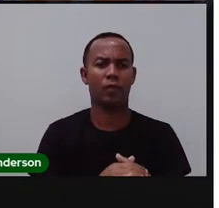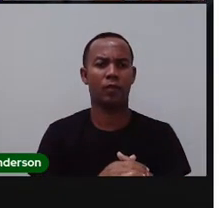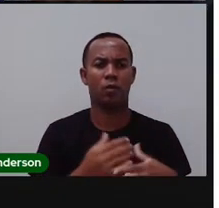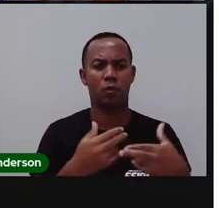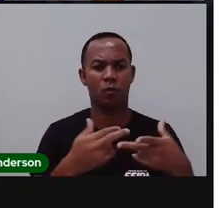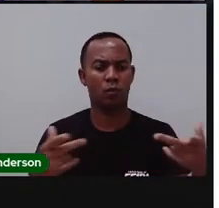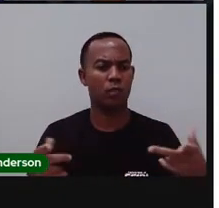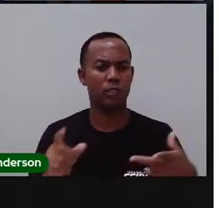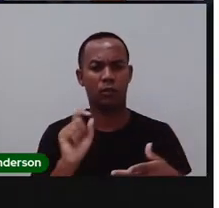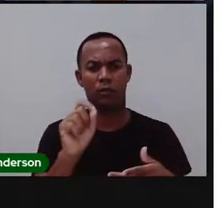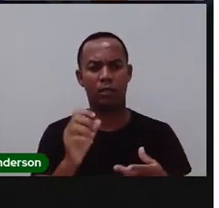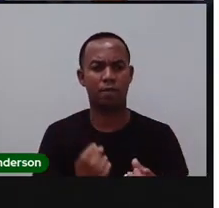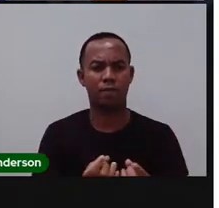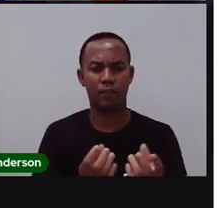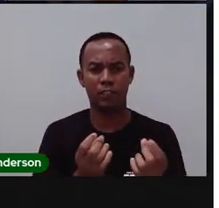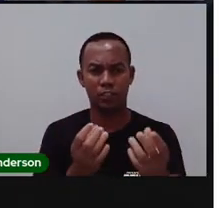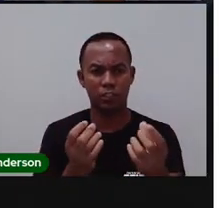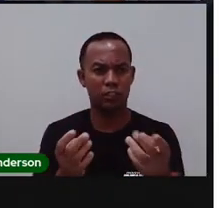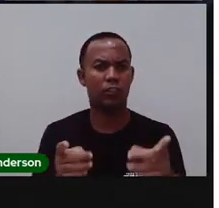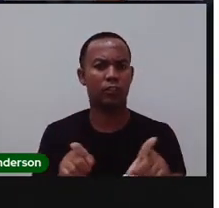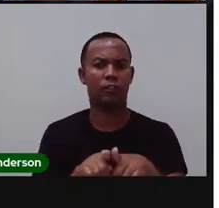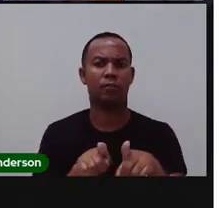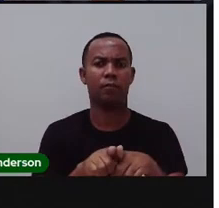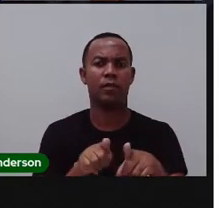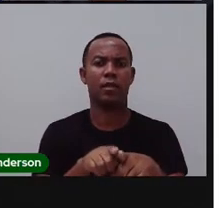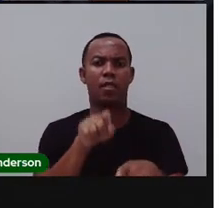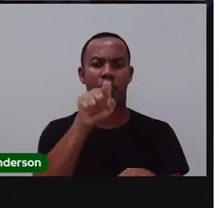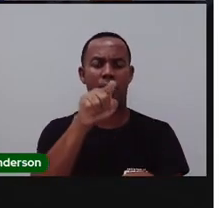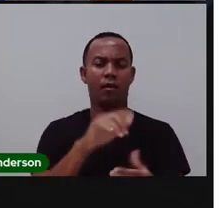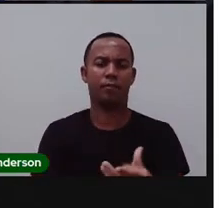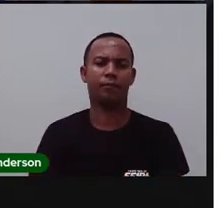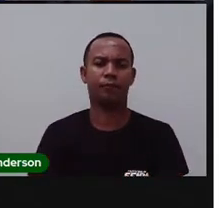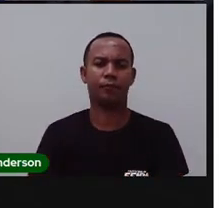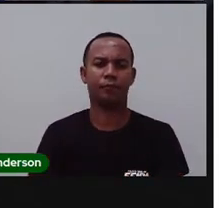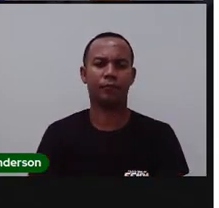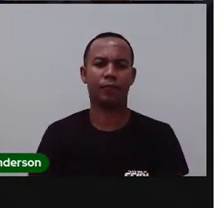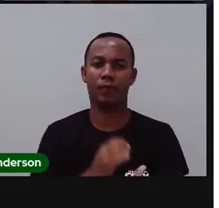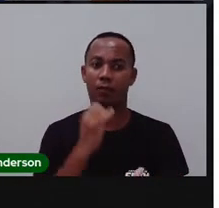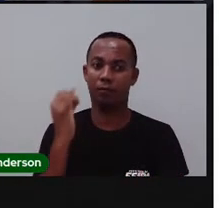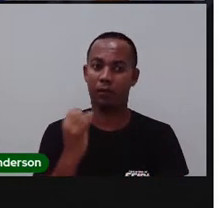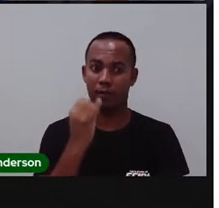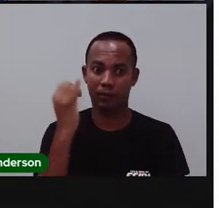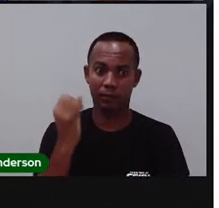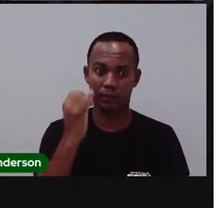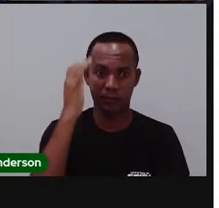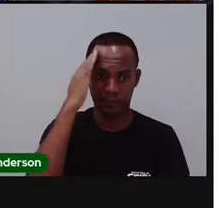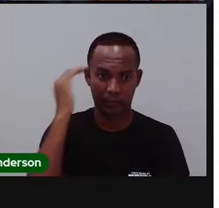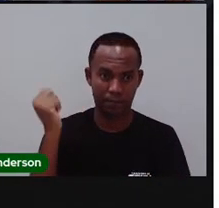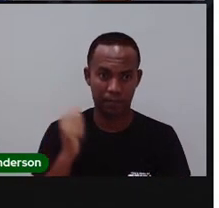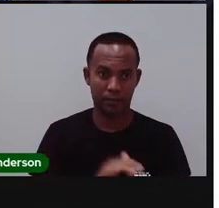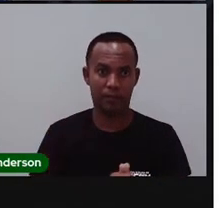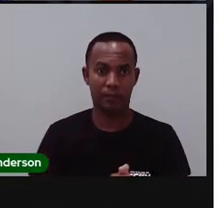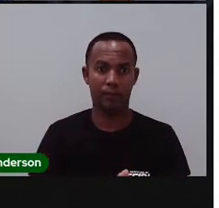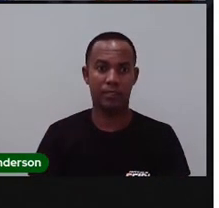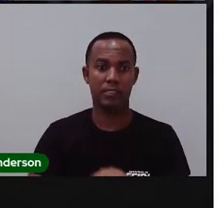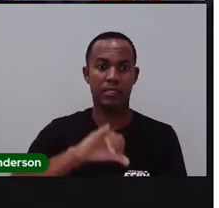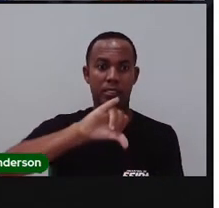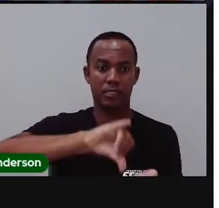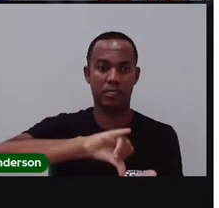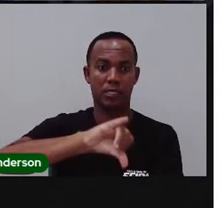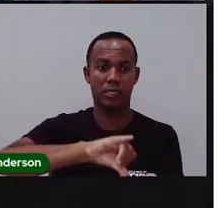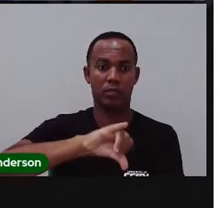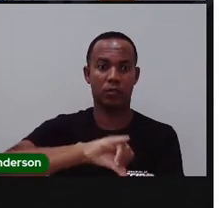são comercializados no centro de abastecimento. Informação importante para vocês. O centro de abastecimento, ele